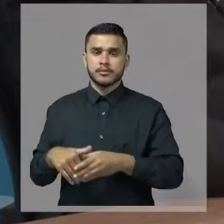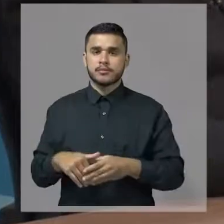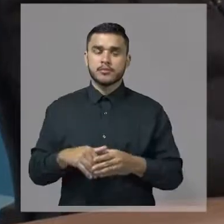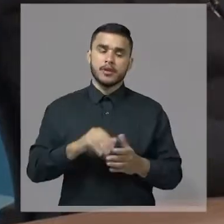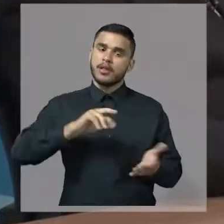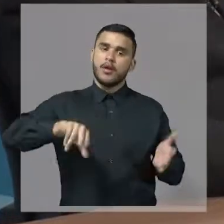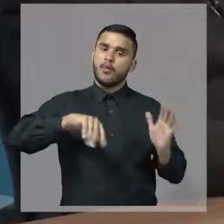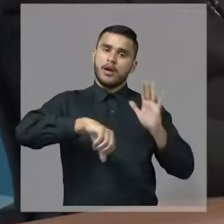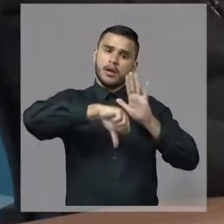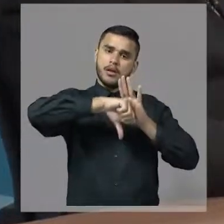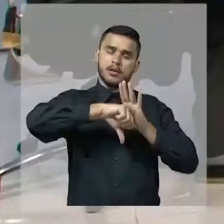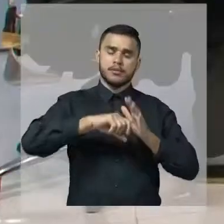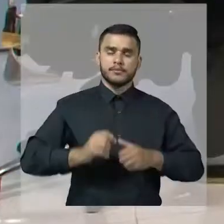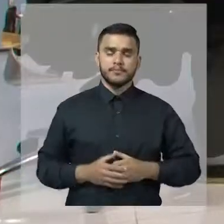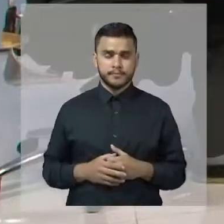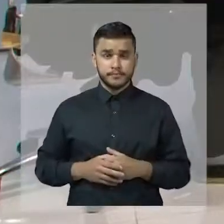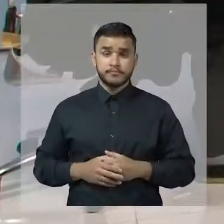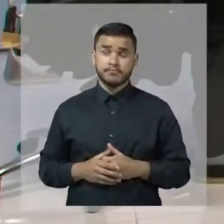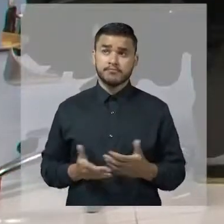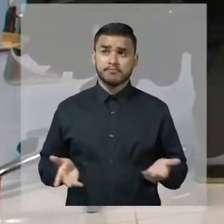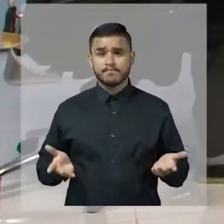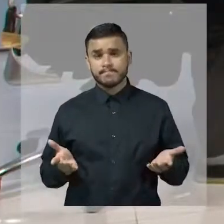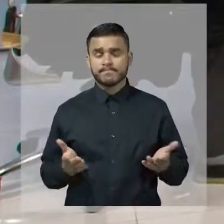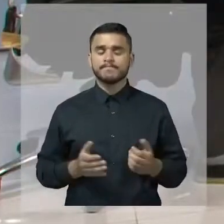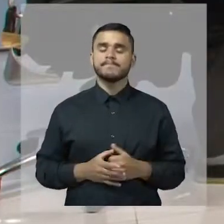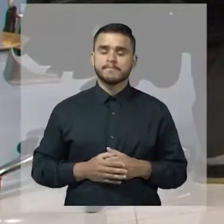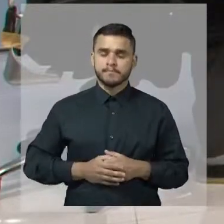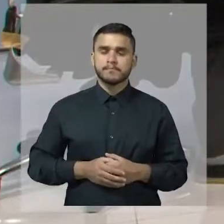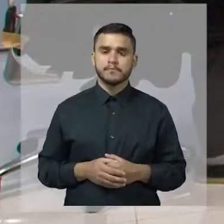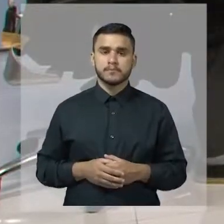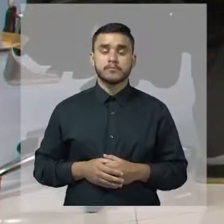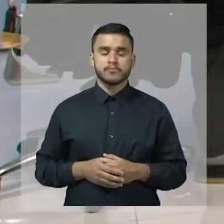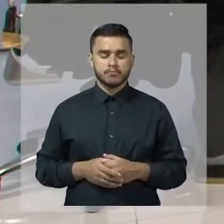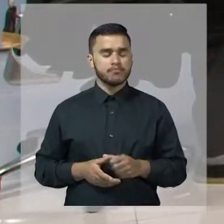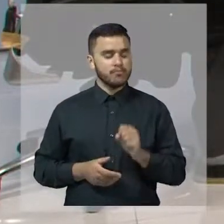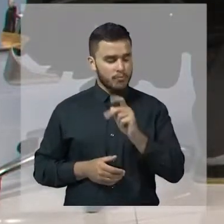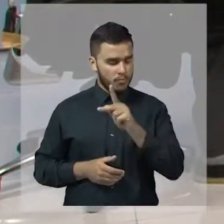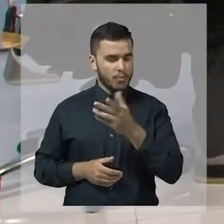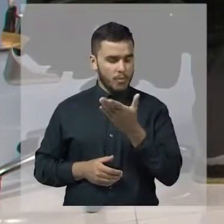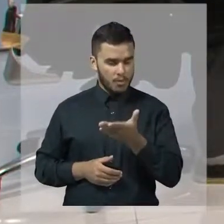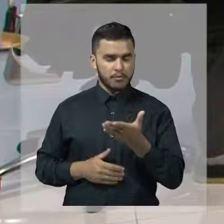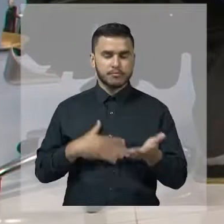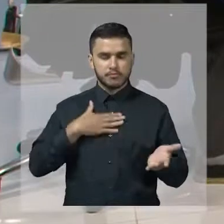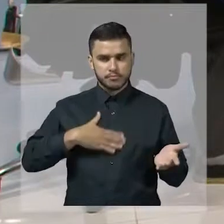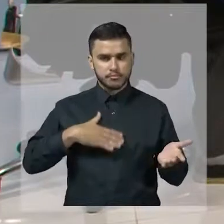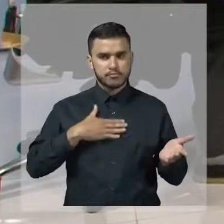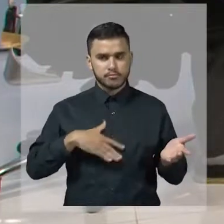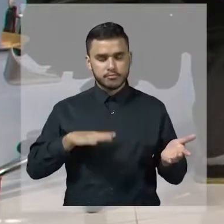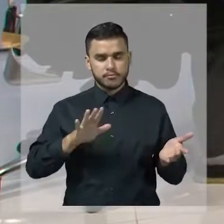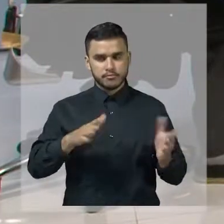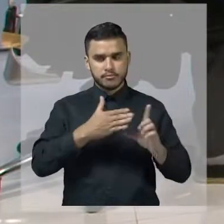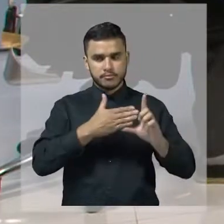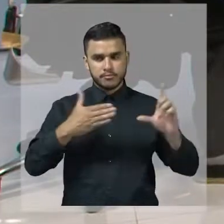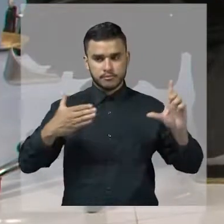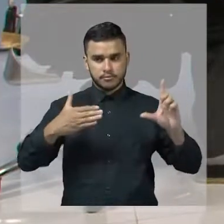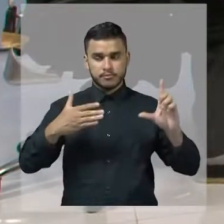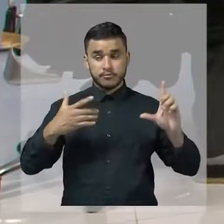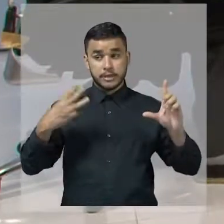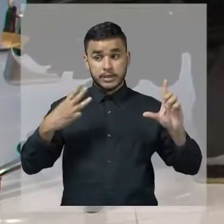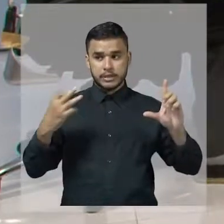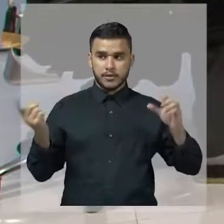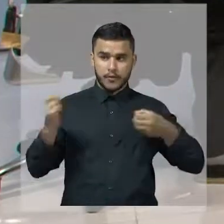criminal. Ok. Eu vou fazer mais um intervalo, para quando voltarmos, no terceiro e último